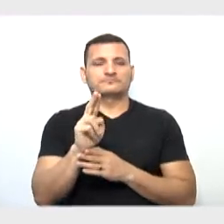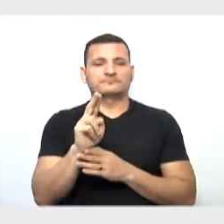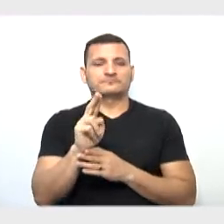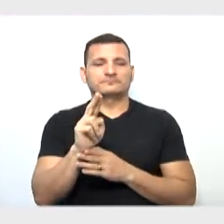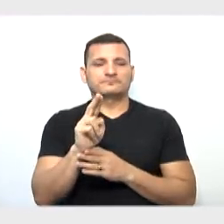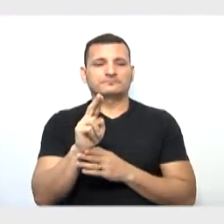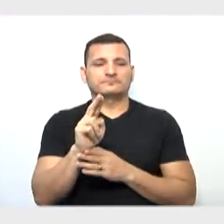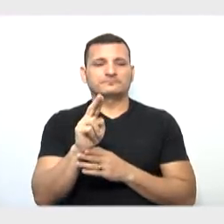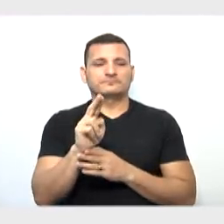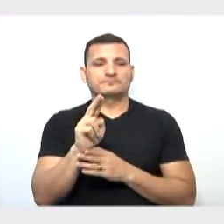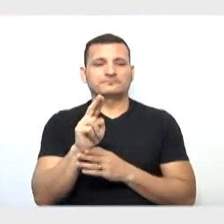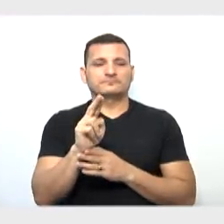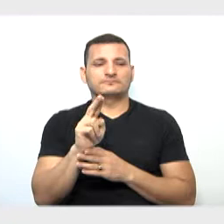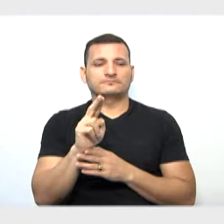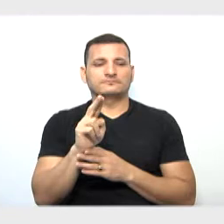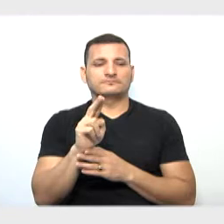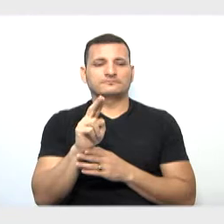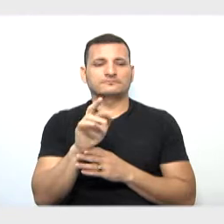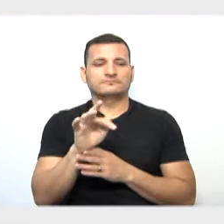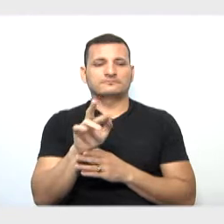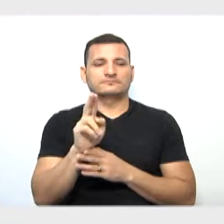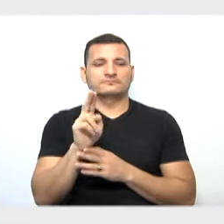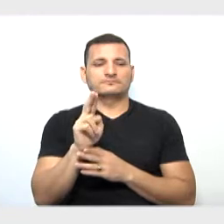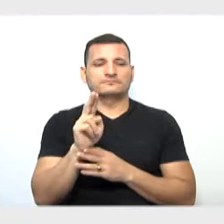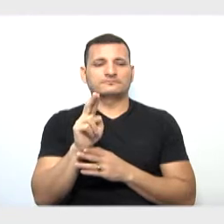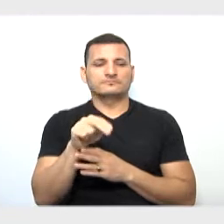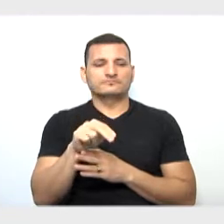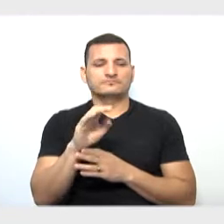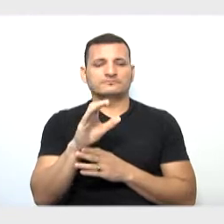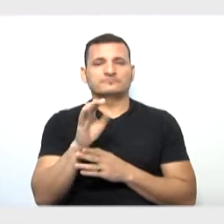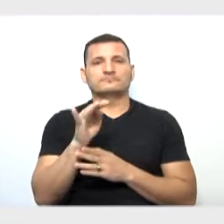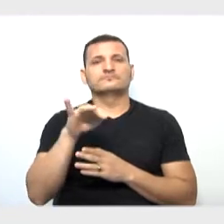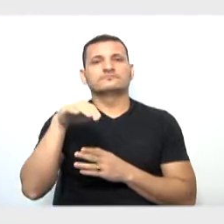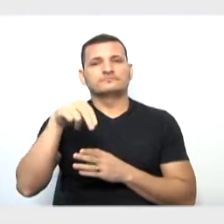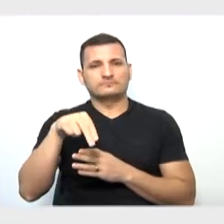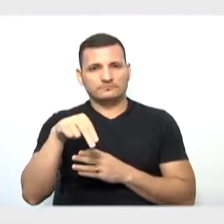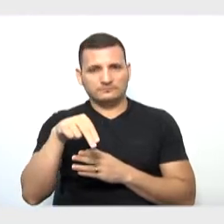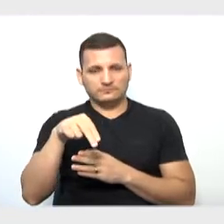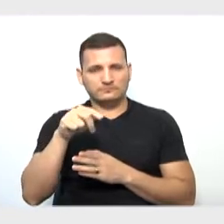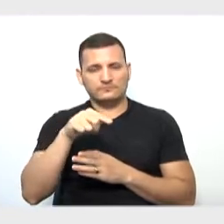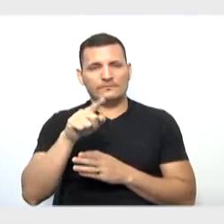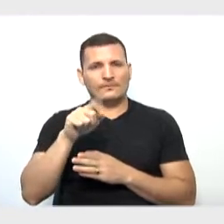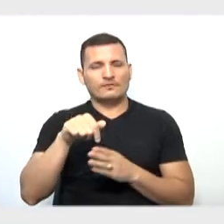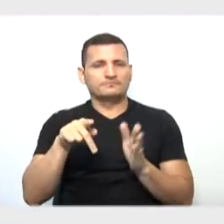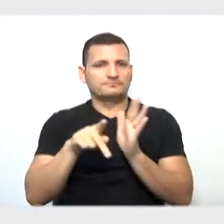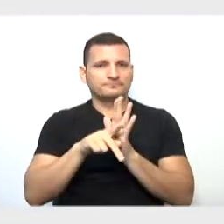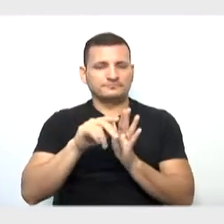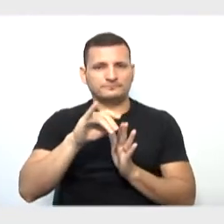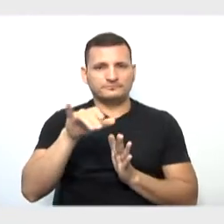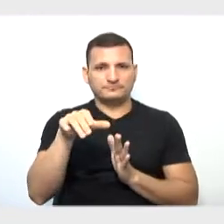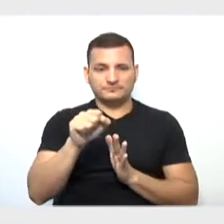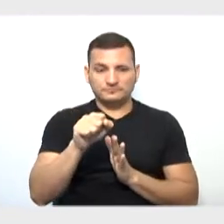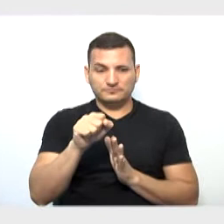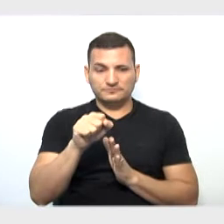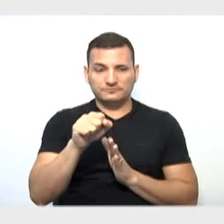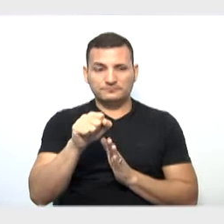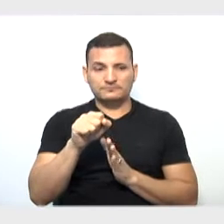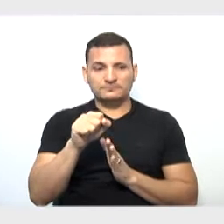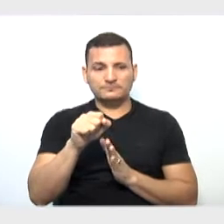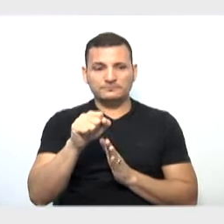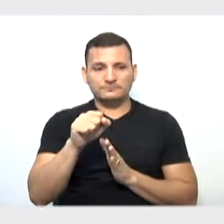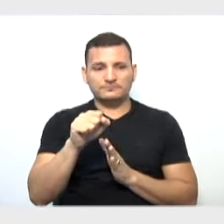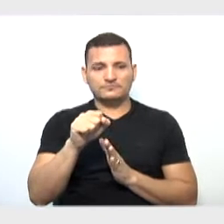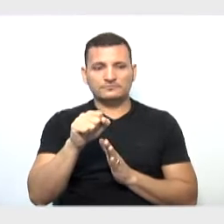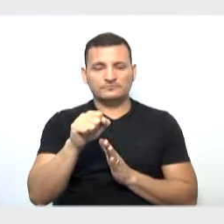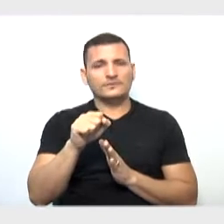uma função direto de JavaScript. Ou seja, vejam que eu estou inserindo o